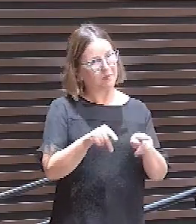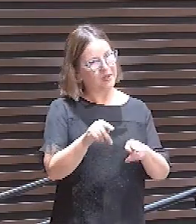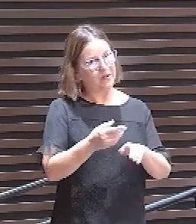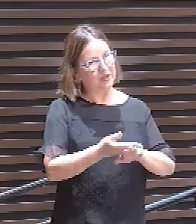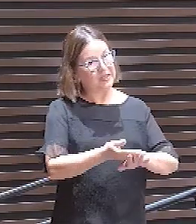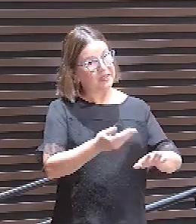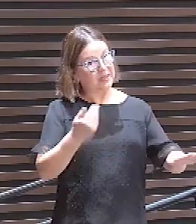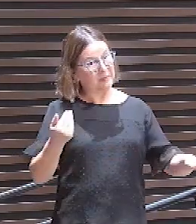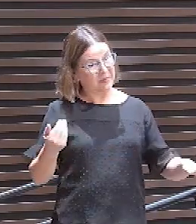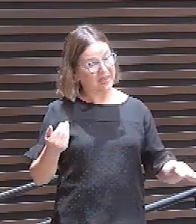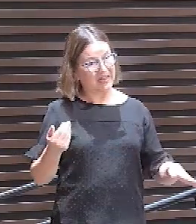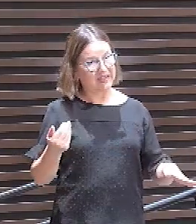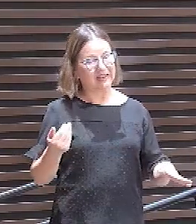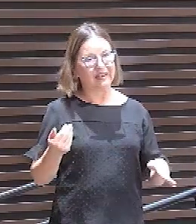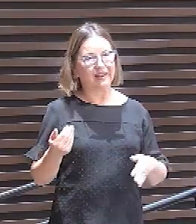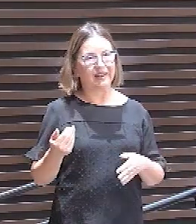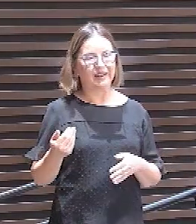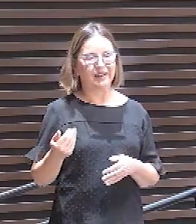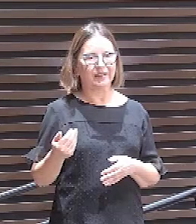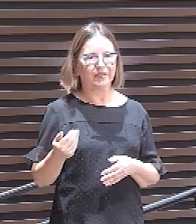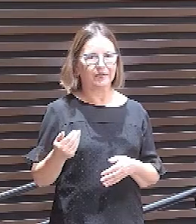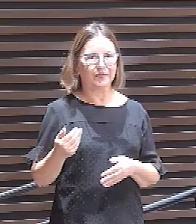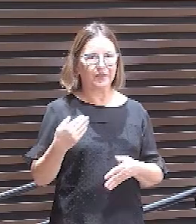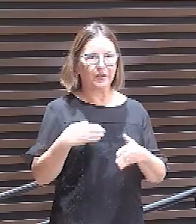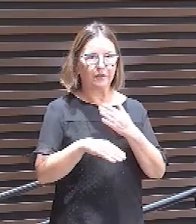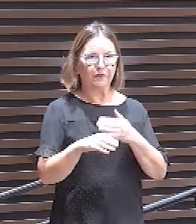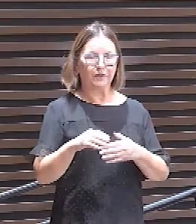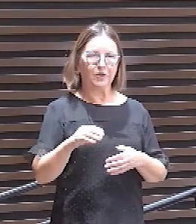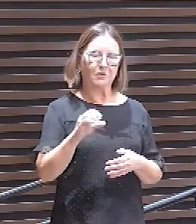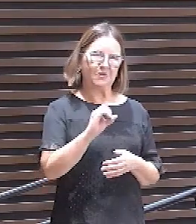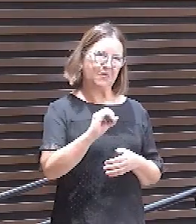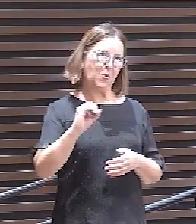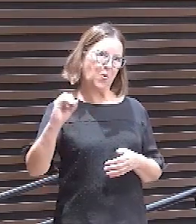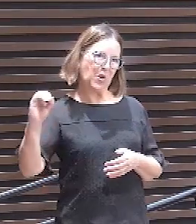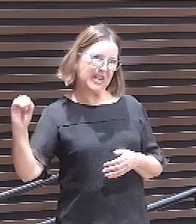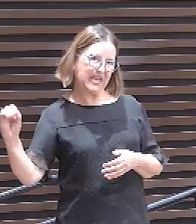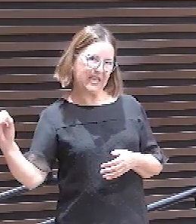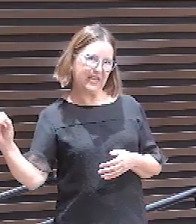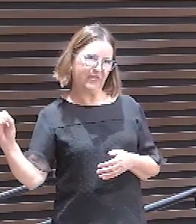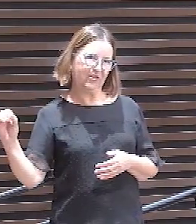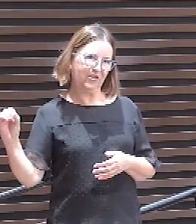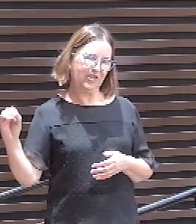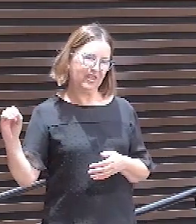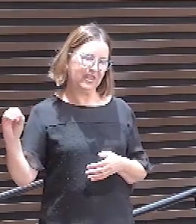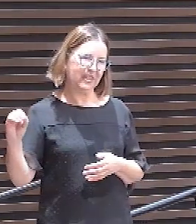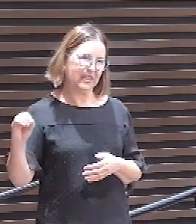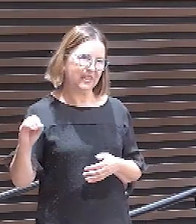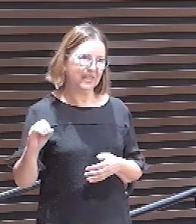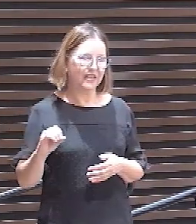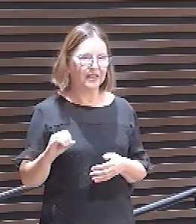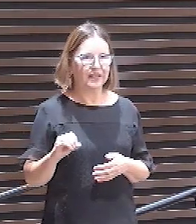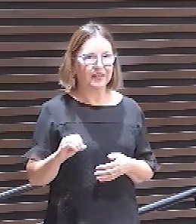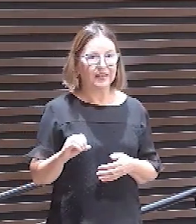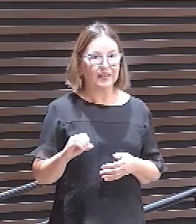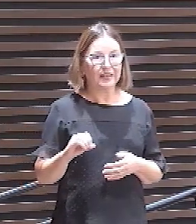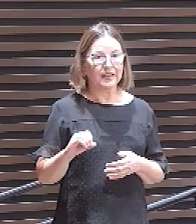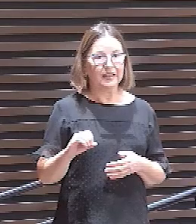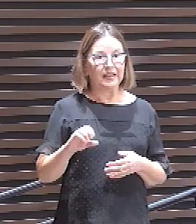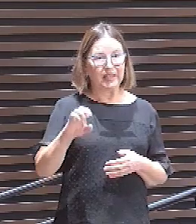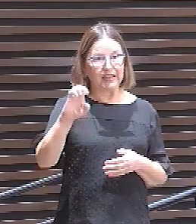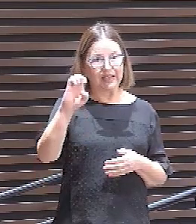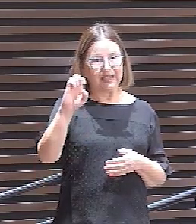do Éden e vão para o oriente de Nob. E ali em Nob eles adquiriram uma